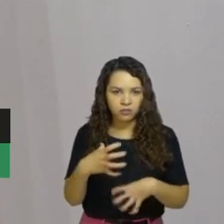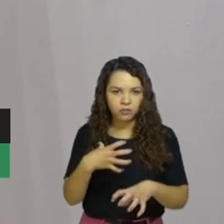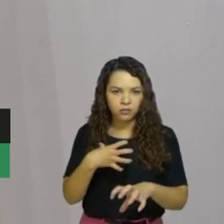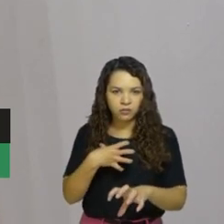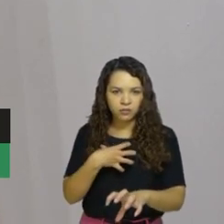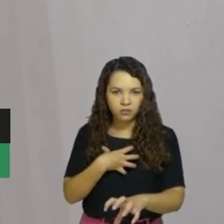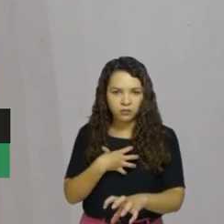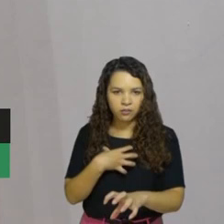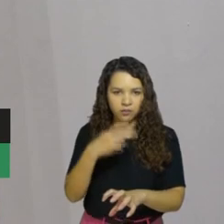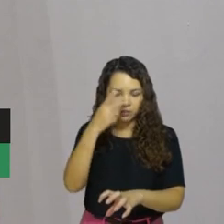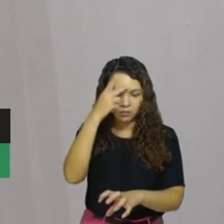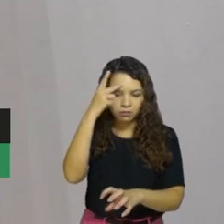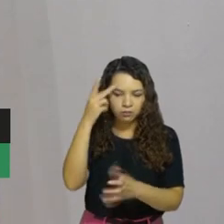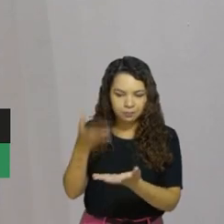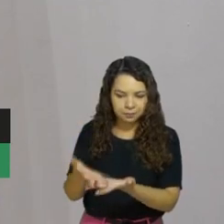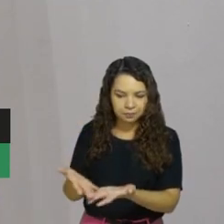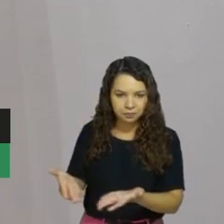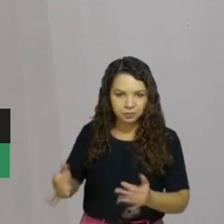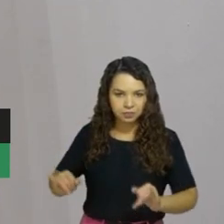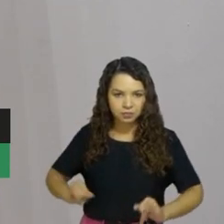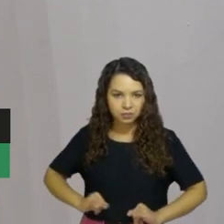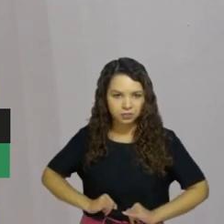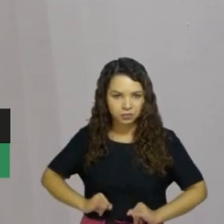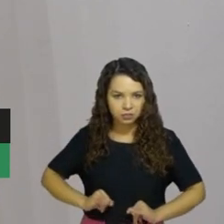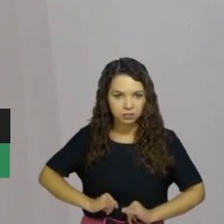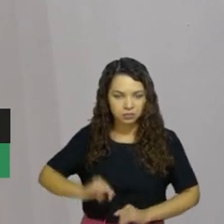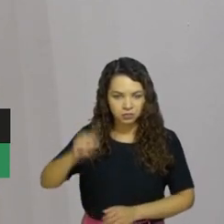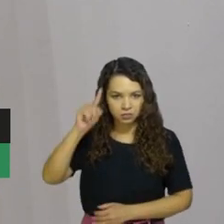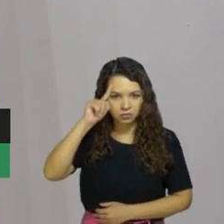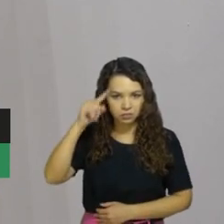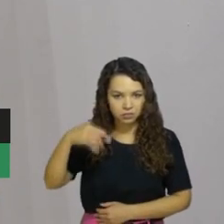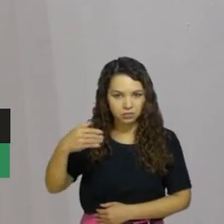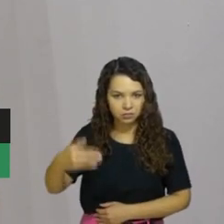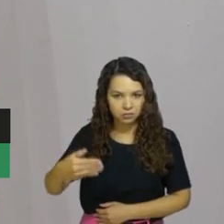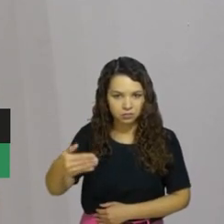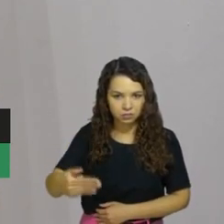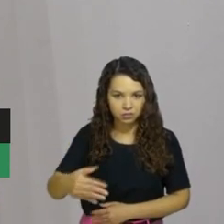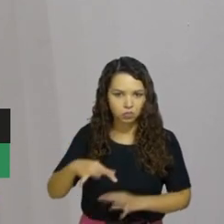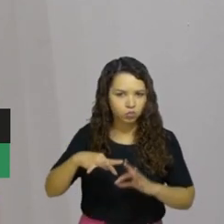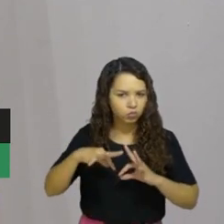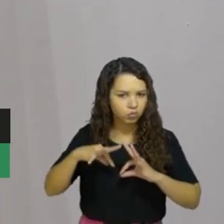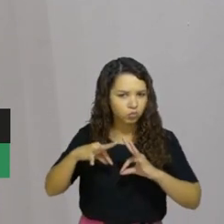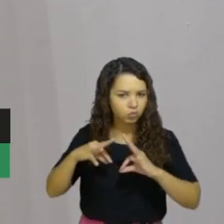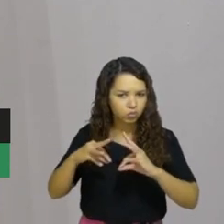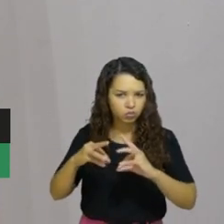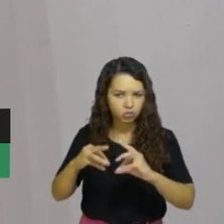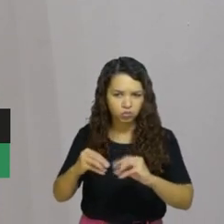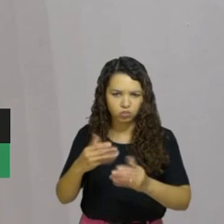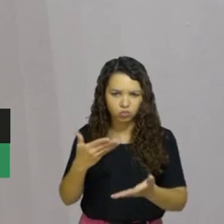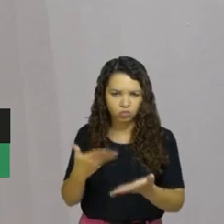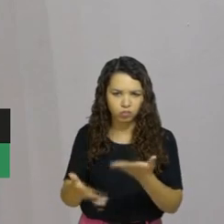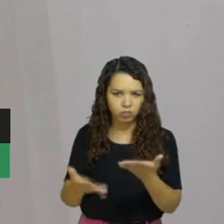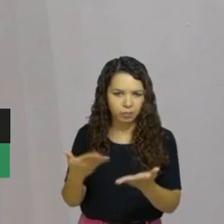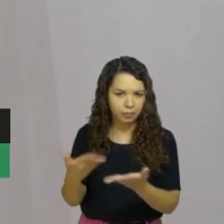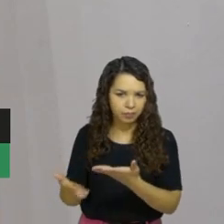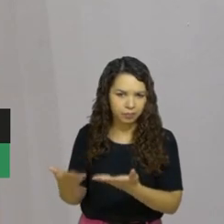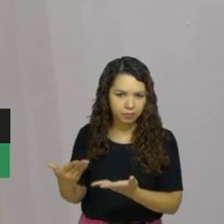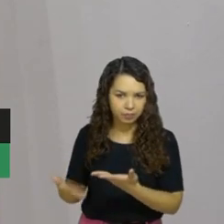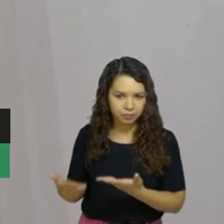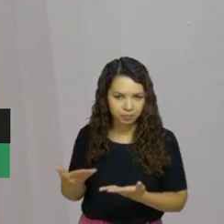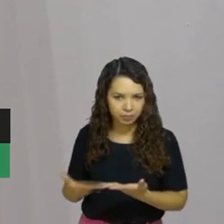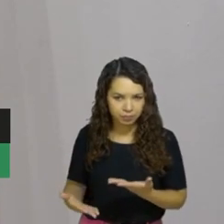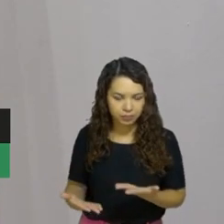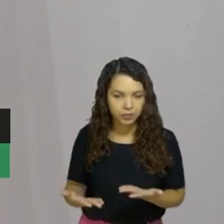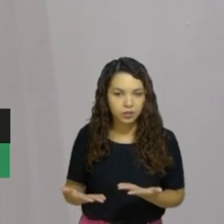aqueles que sofrem o dia a dia, que perderam tudo, e num gesto de